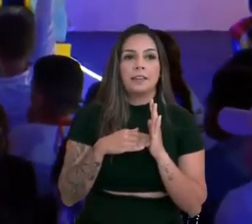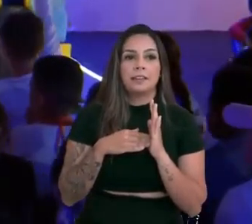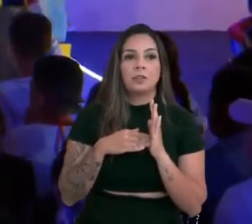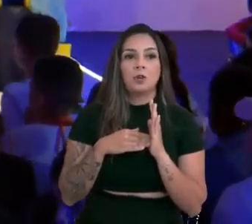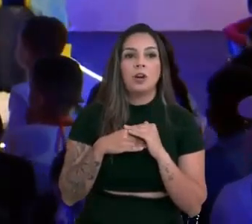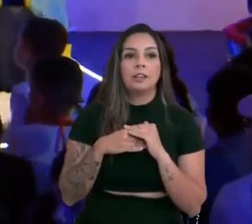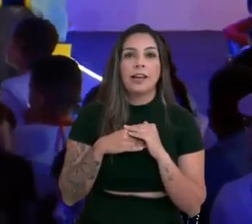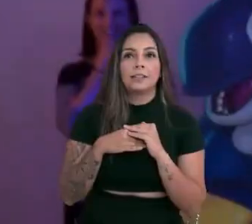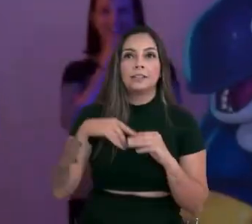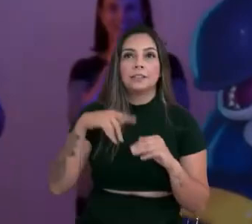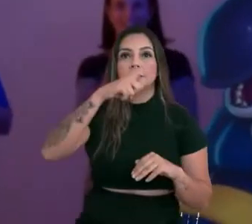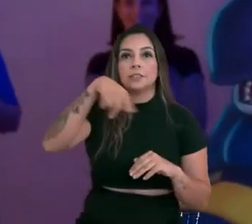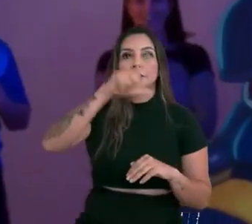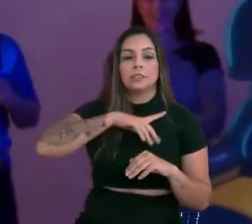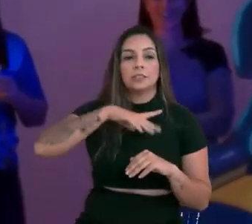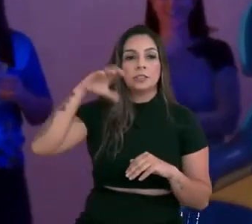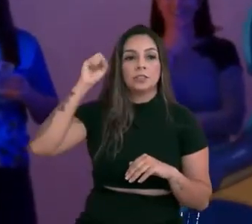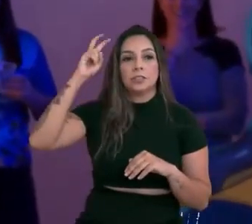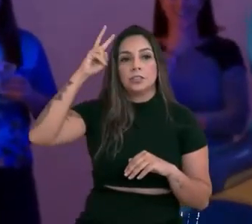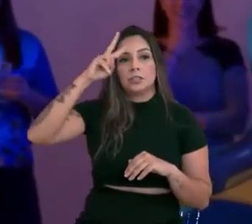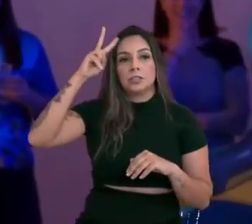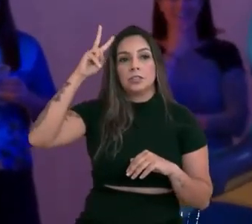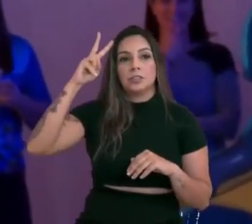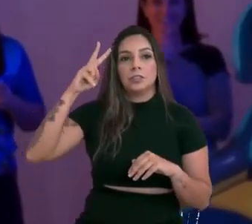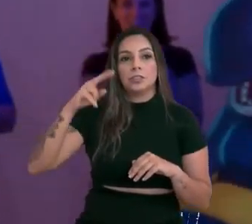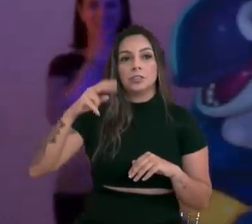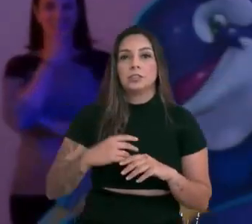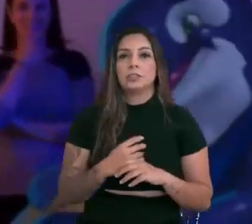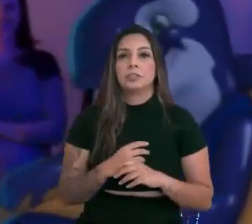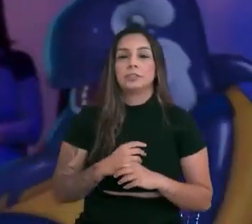Vocês querem ouvir as histórias?